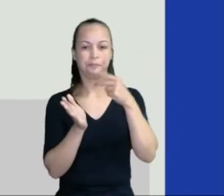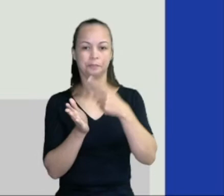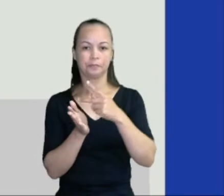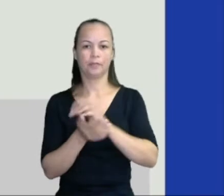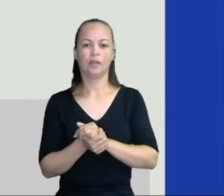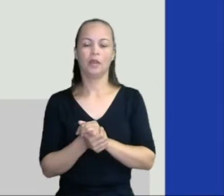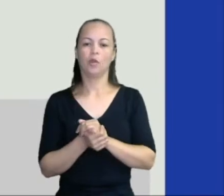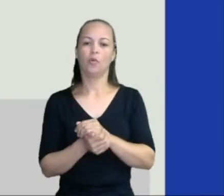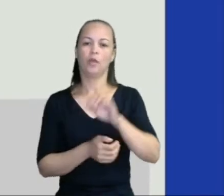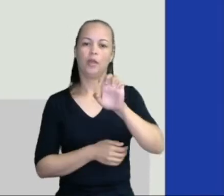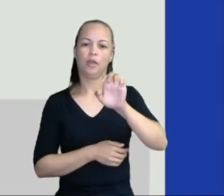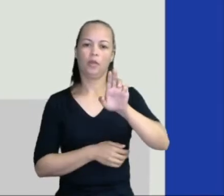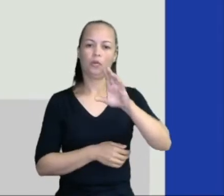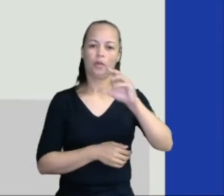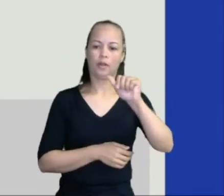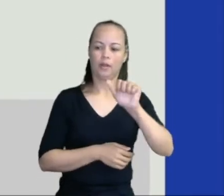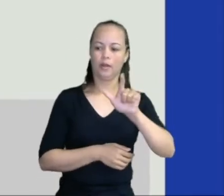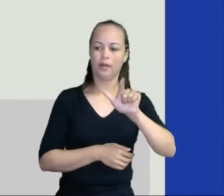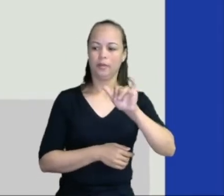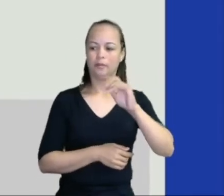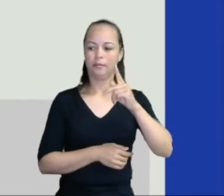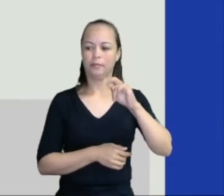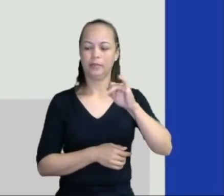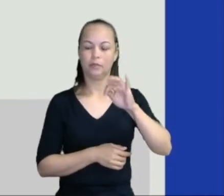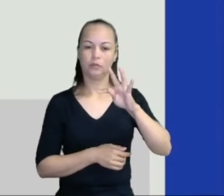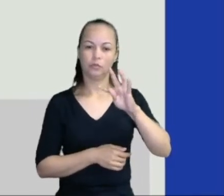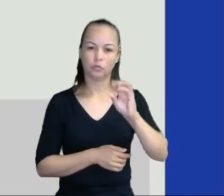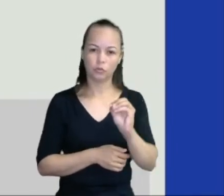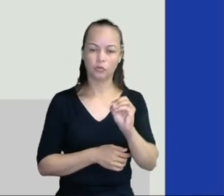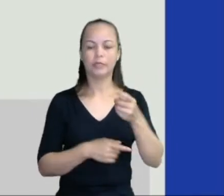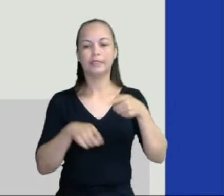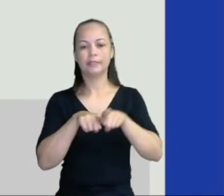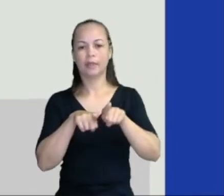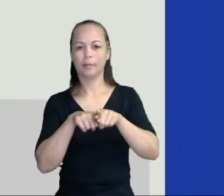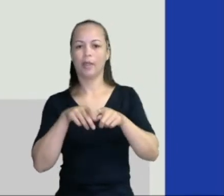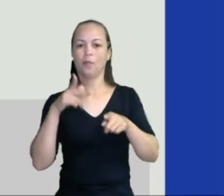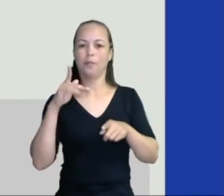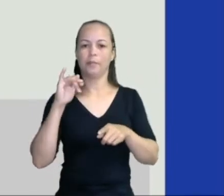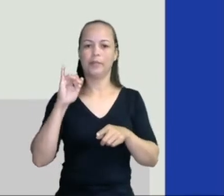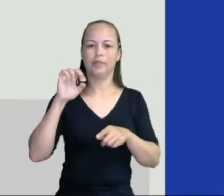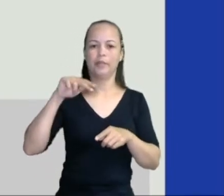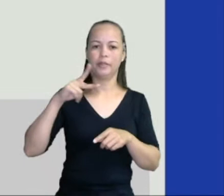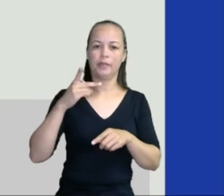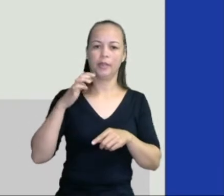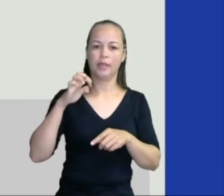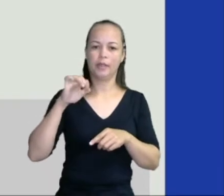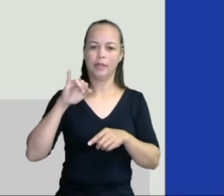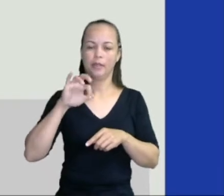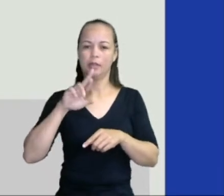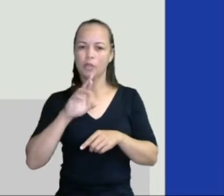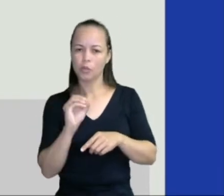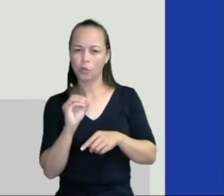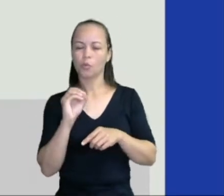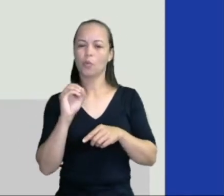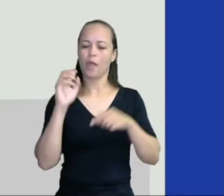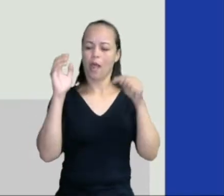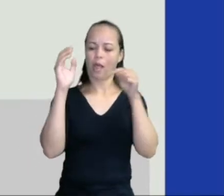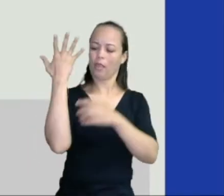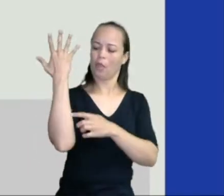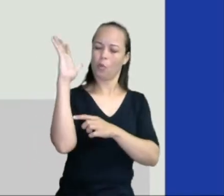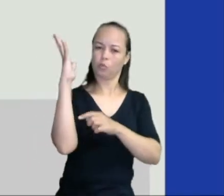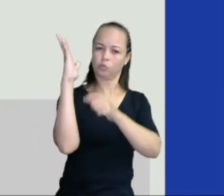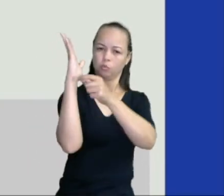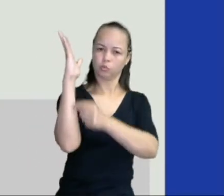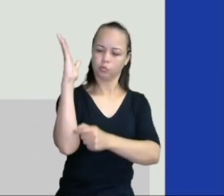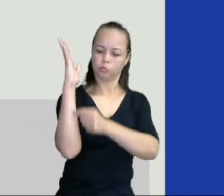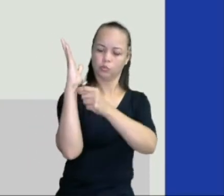O eucalipto e o pinheiro. Exatamente. Essas árvores têm um tronco, né, muito bom para